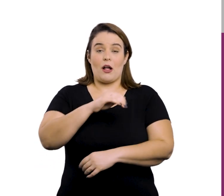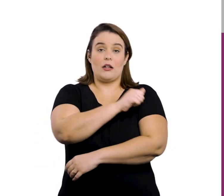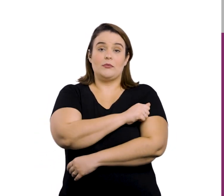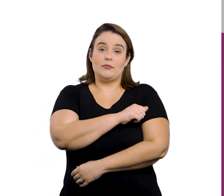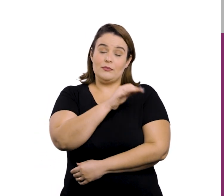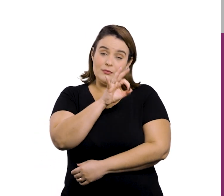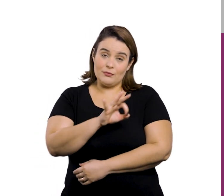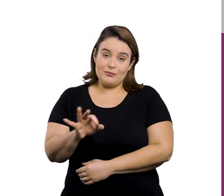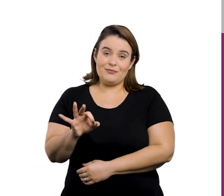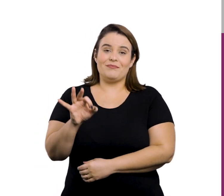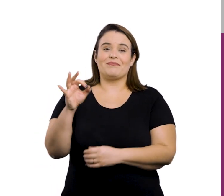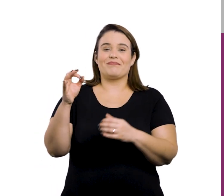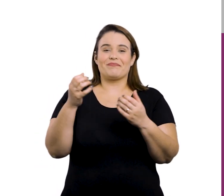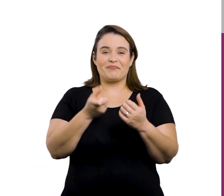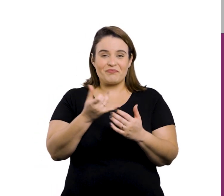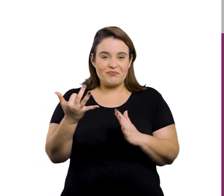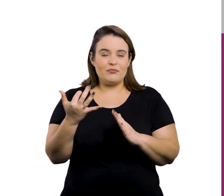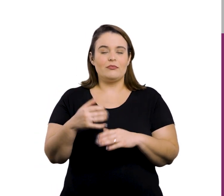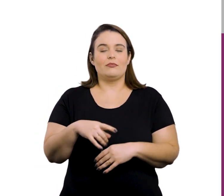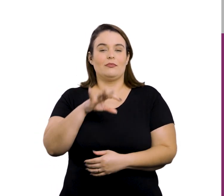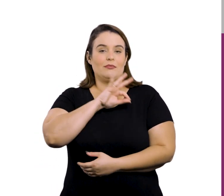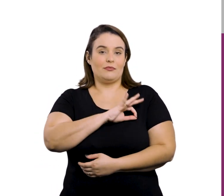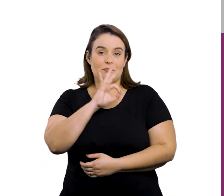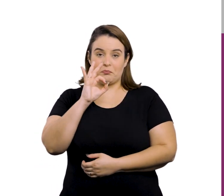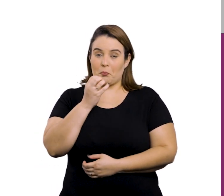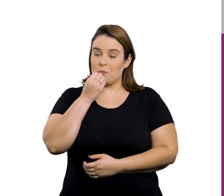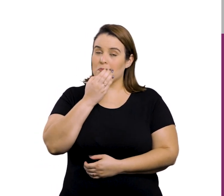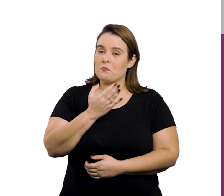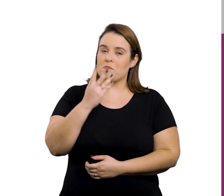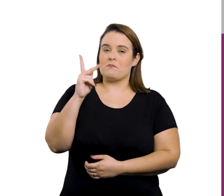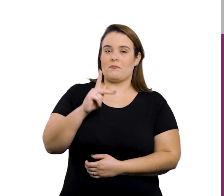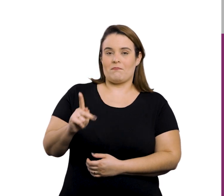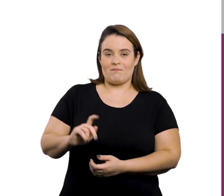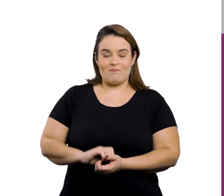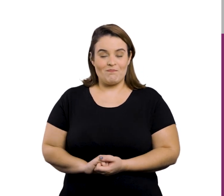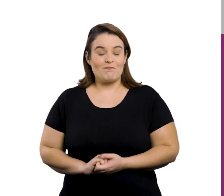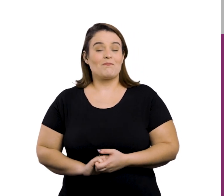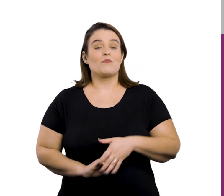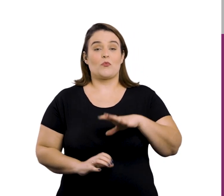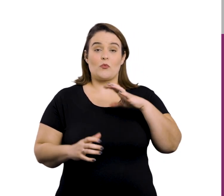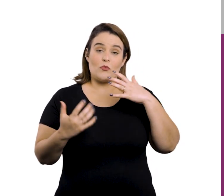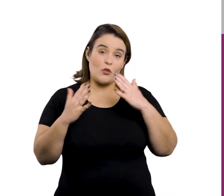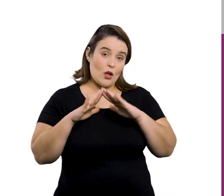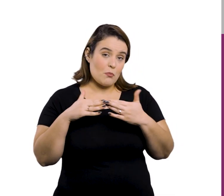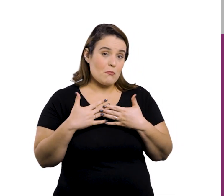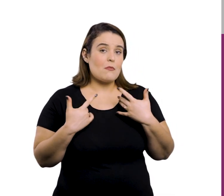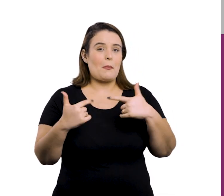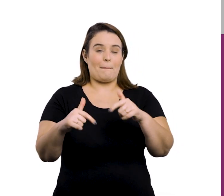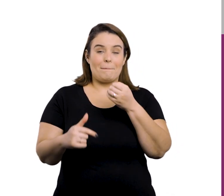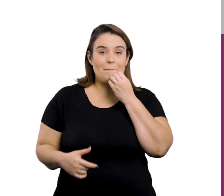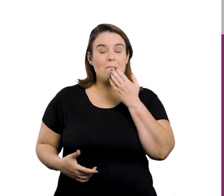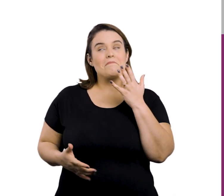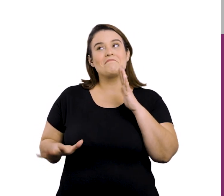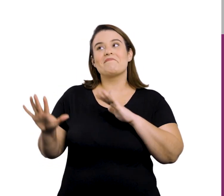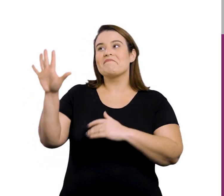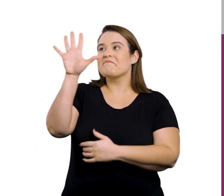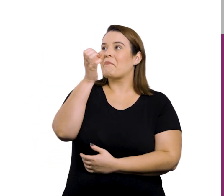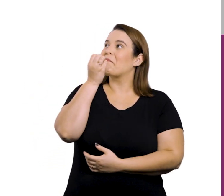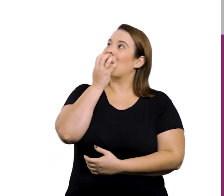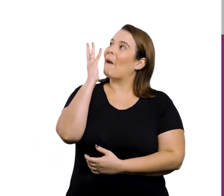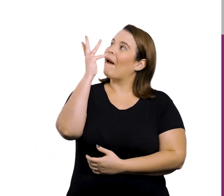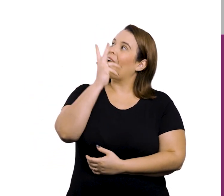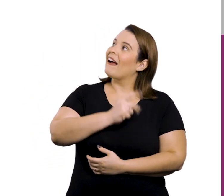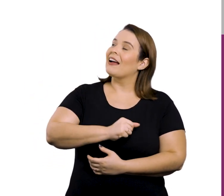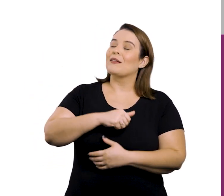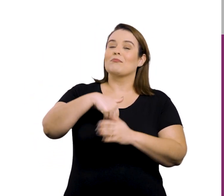vou acrescentando um número adequado de alunos por turma, um salário adequado para os professores, condições de